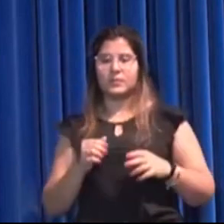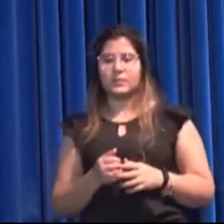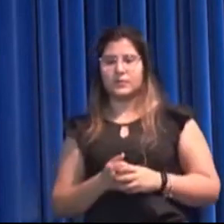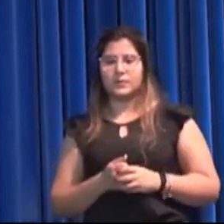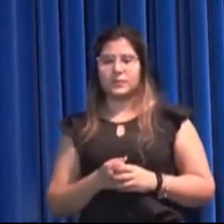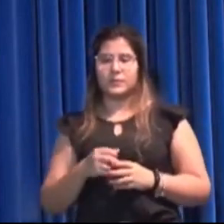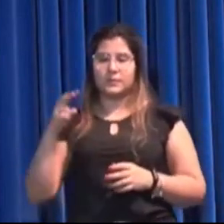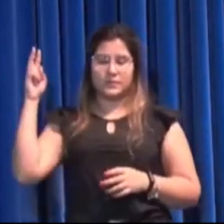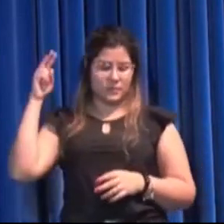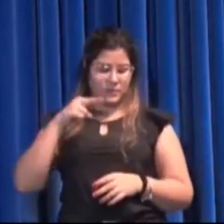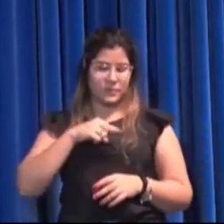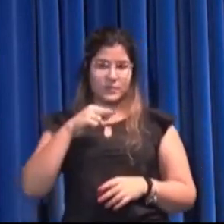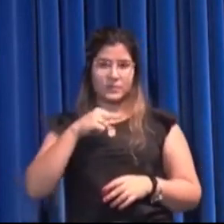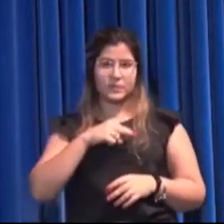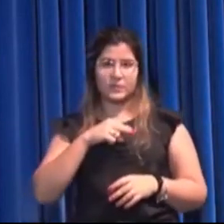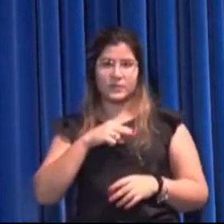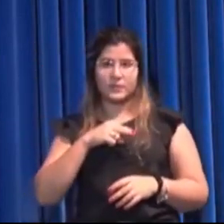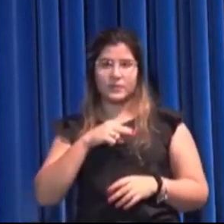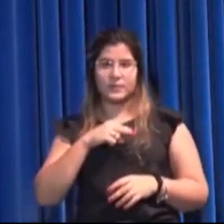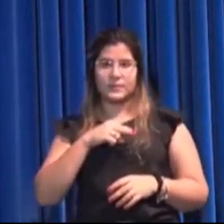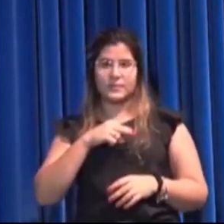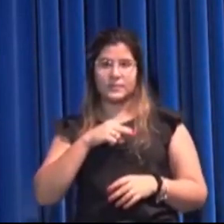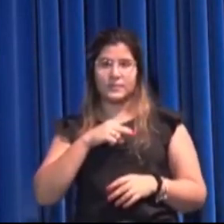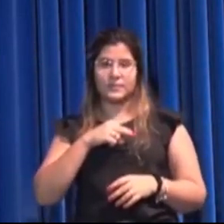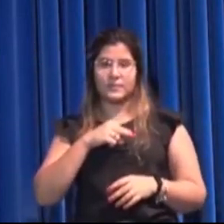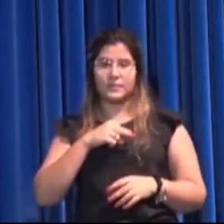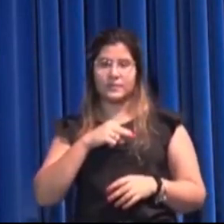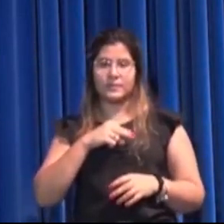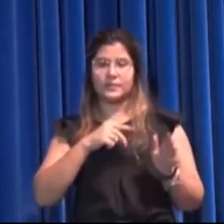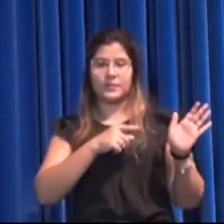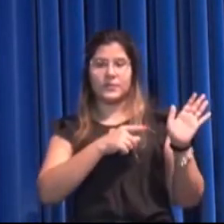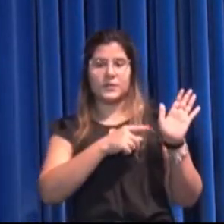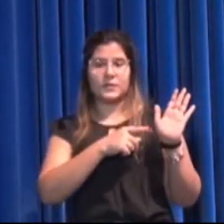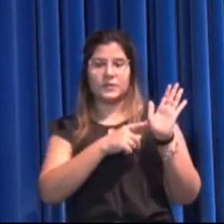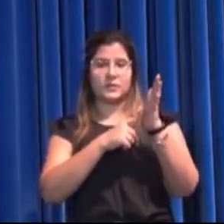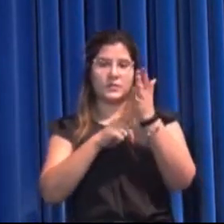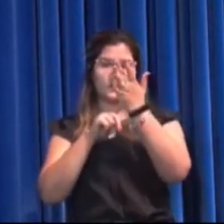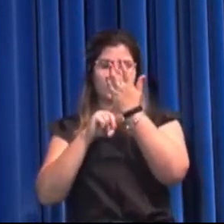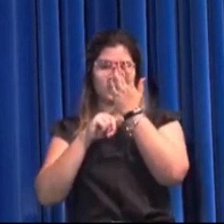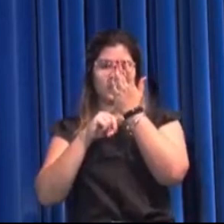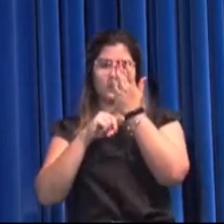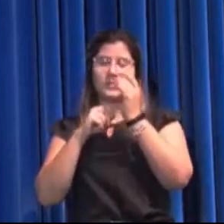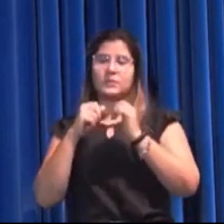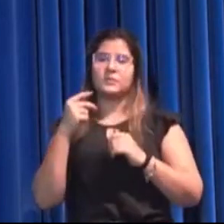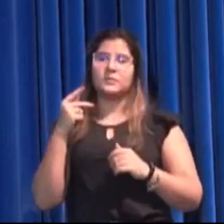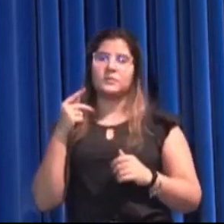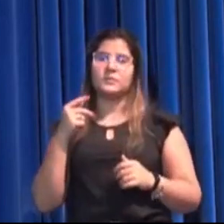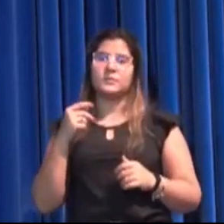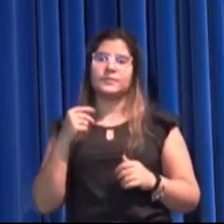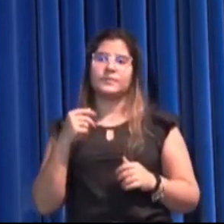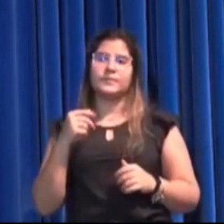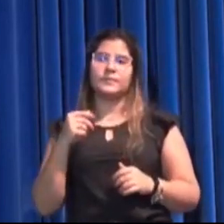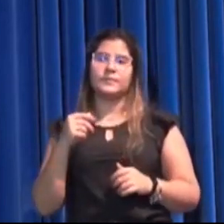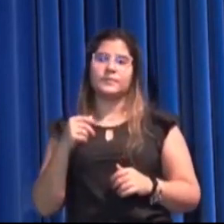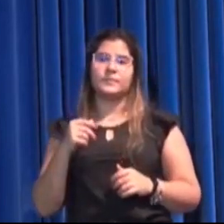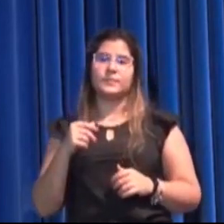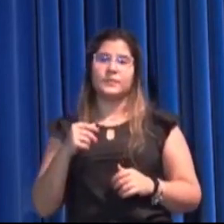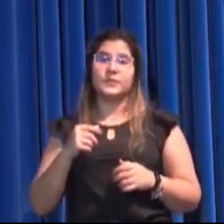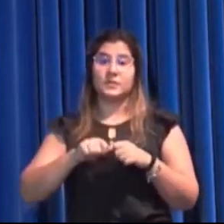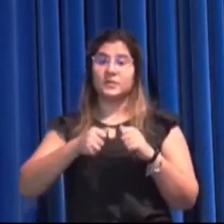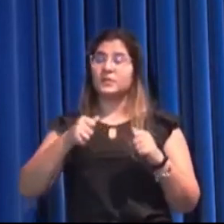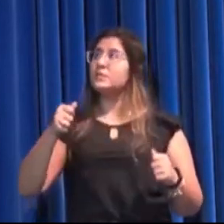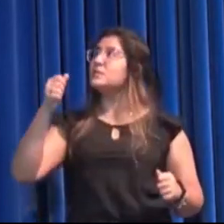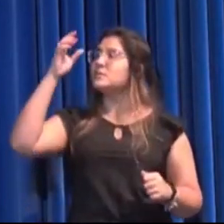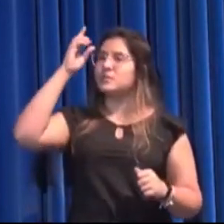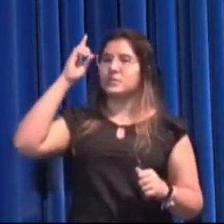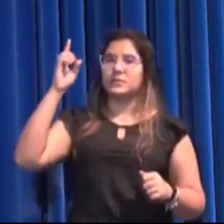um reconhecimento da sua grandeza. Nós precisamos reconhecer a nossa pequenez e a nossa